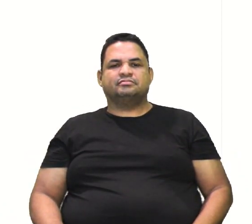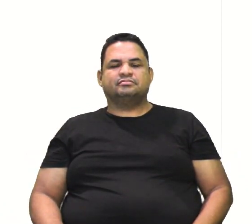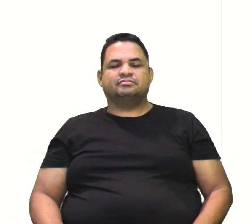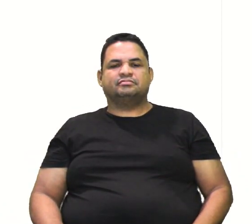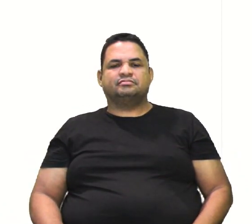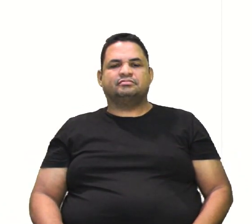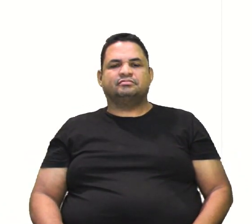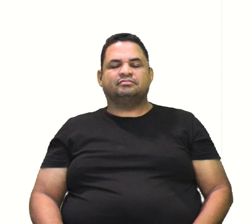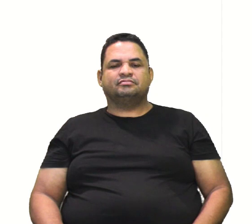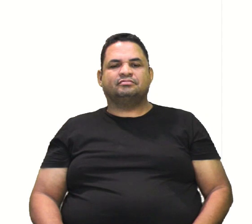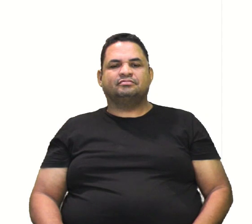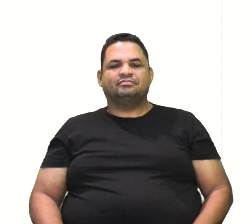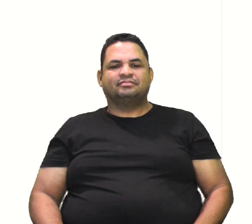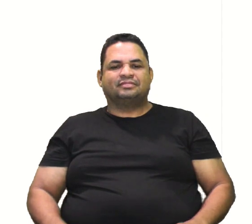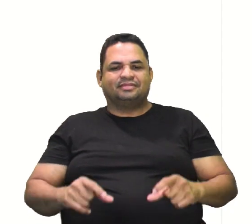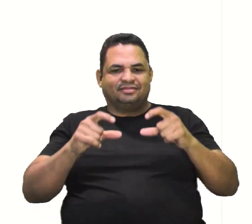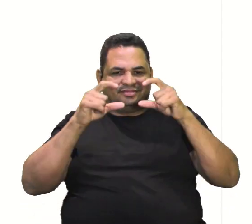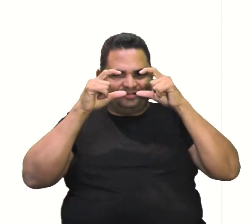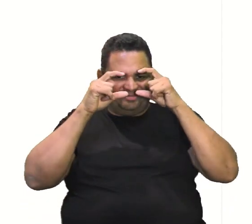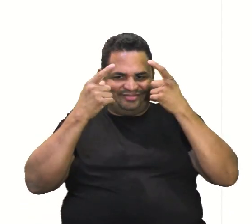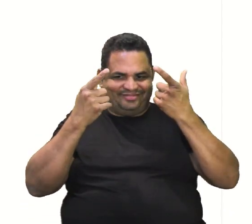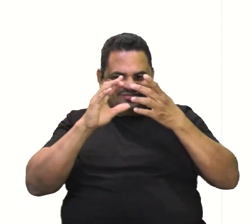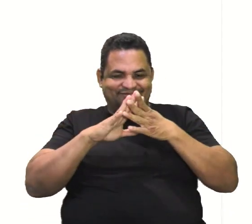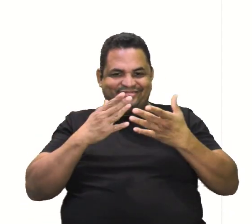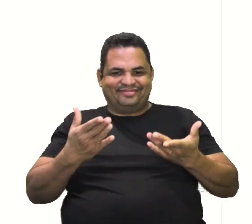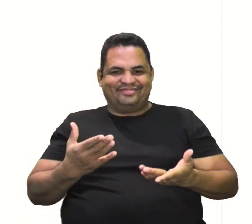E bota óculos, tira óculos, tá?